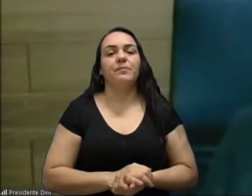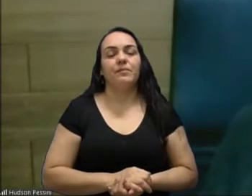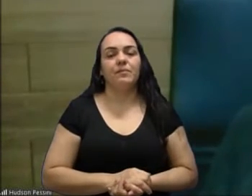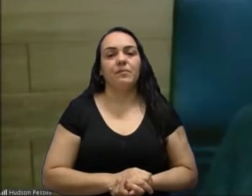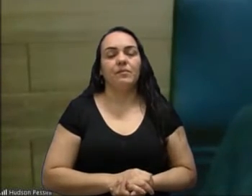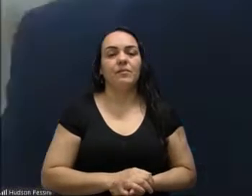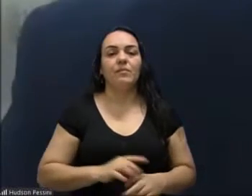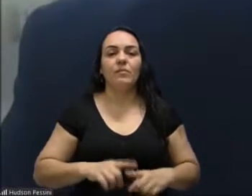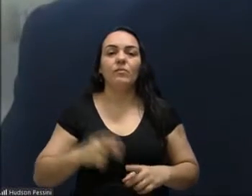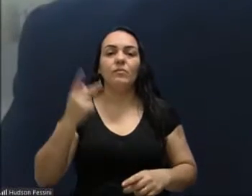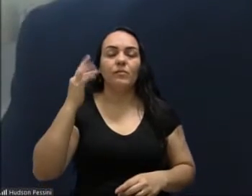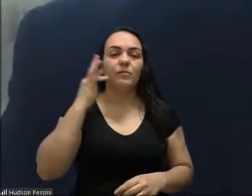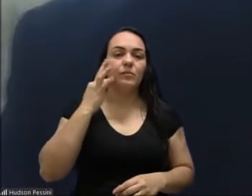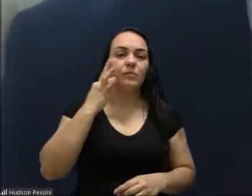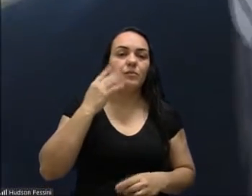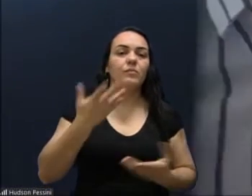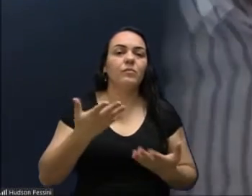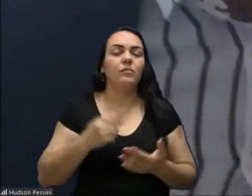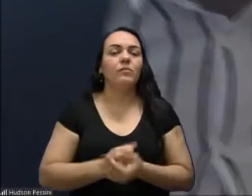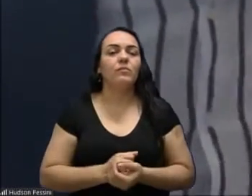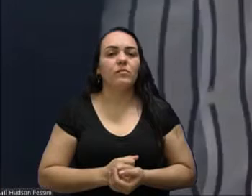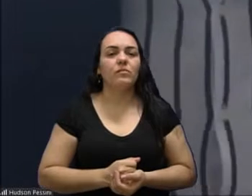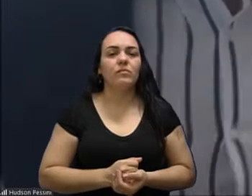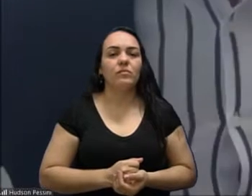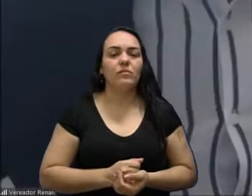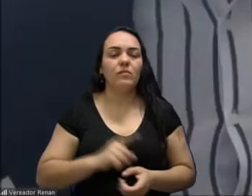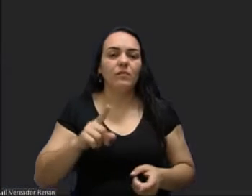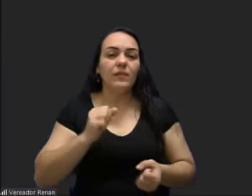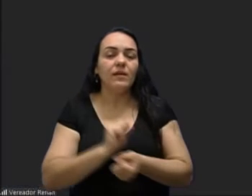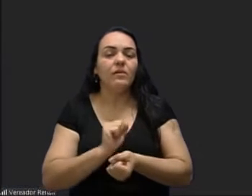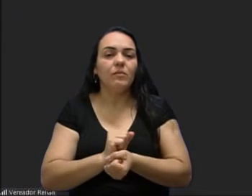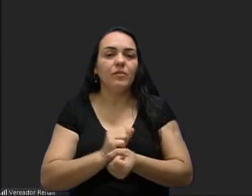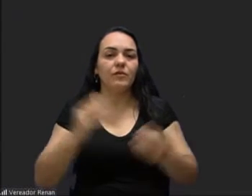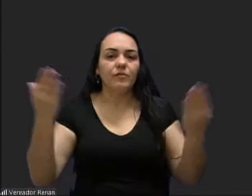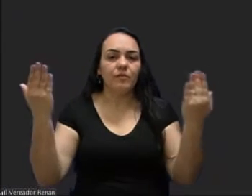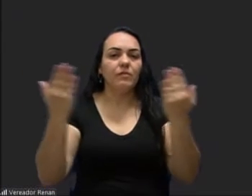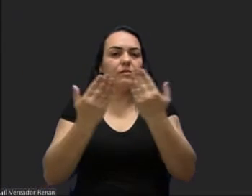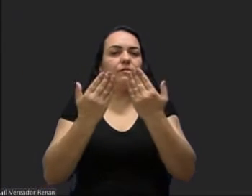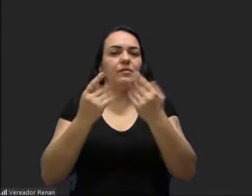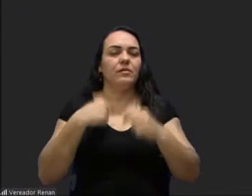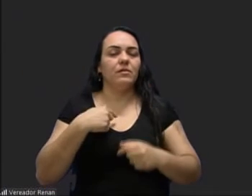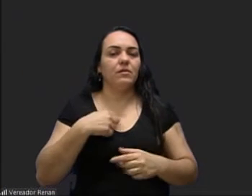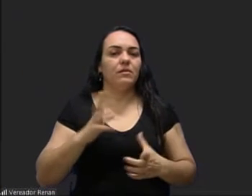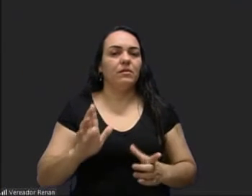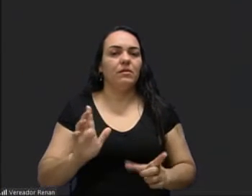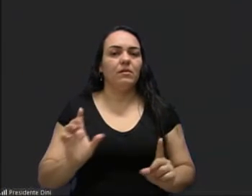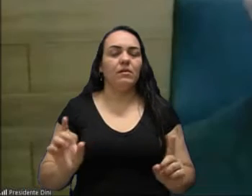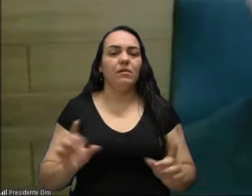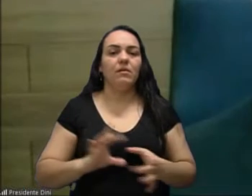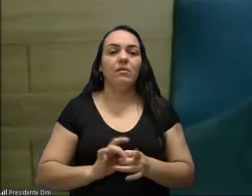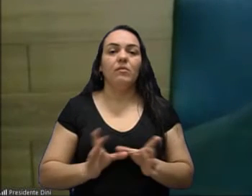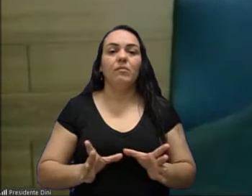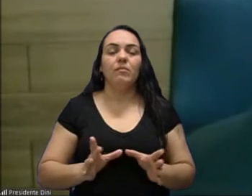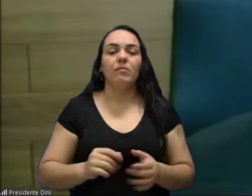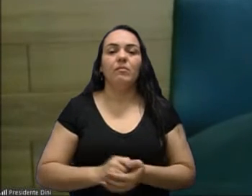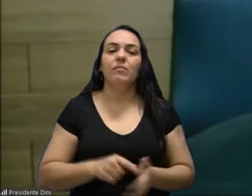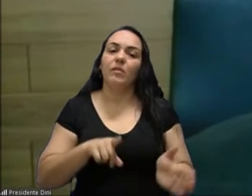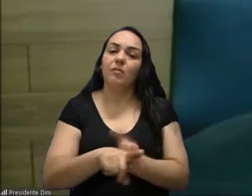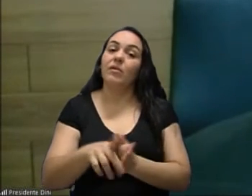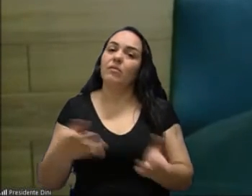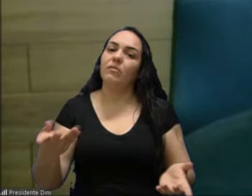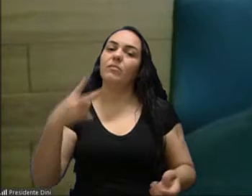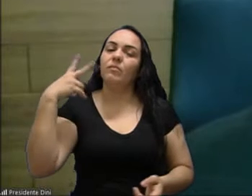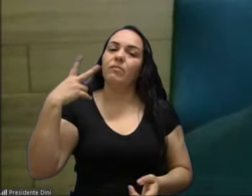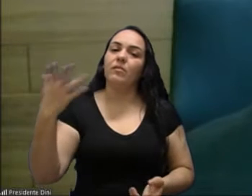presidente colegas vereadores presidente posso posso fechar minha tela aqui ou como é que ficou pergunta pro Pericles eu não